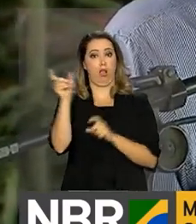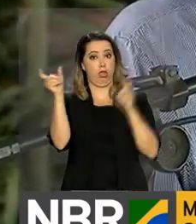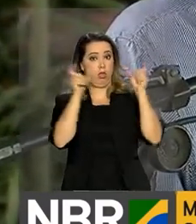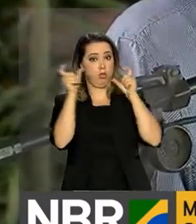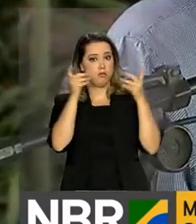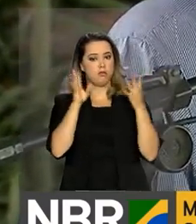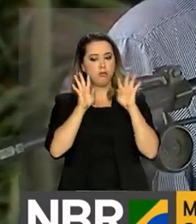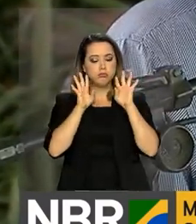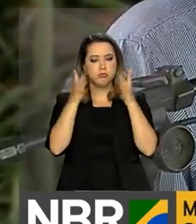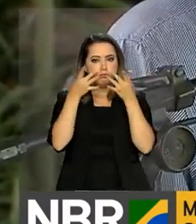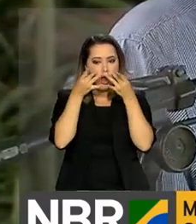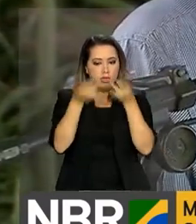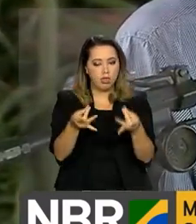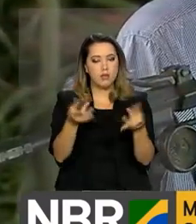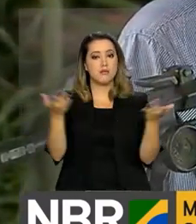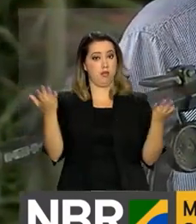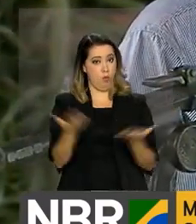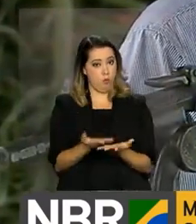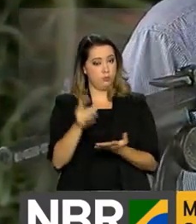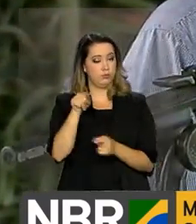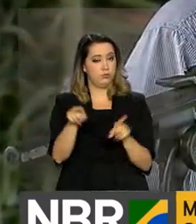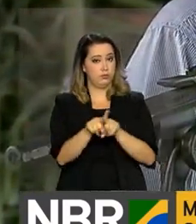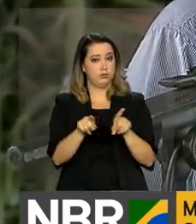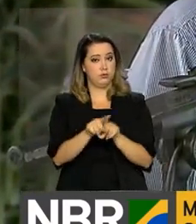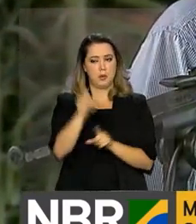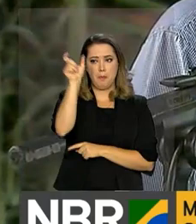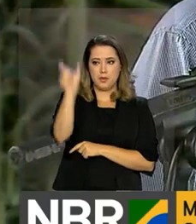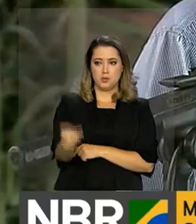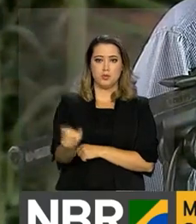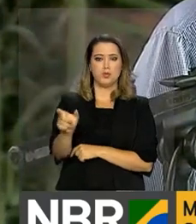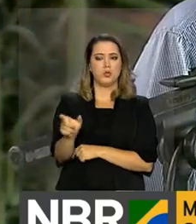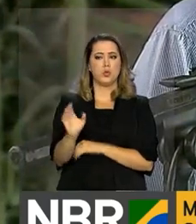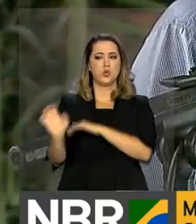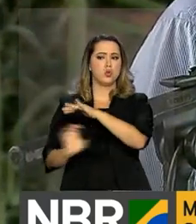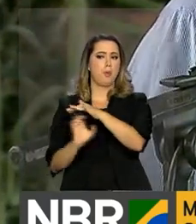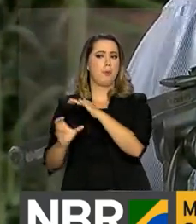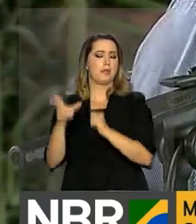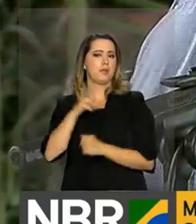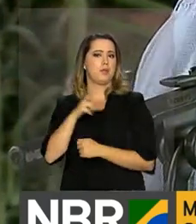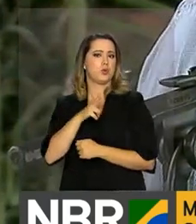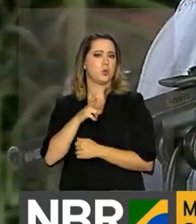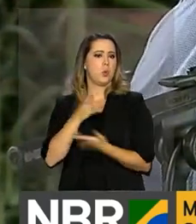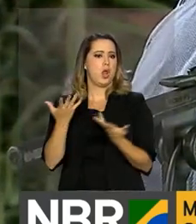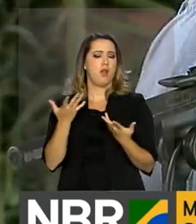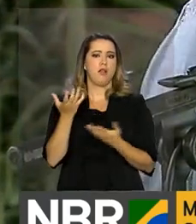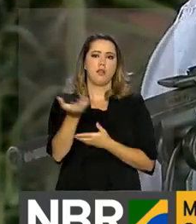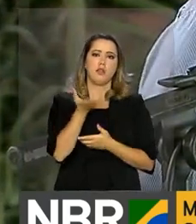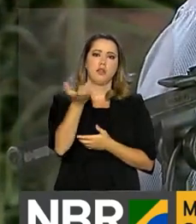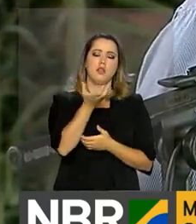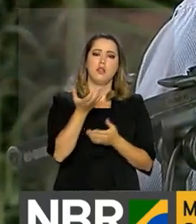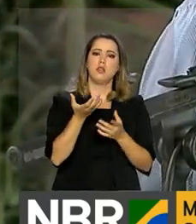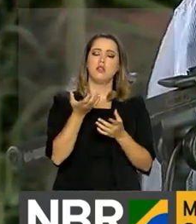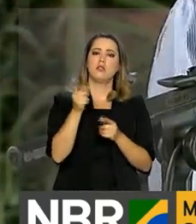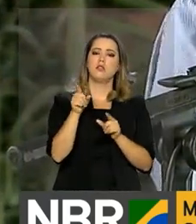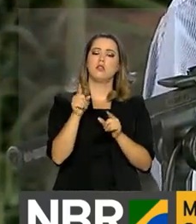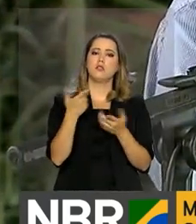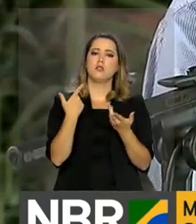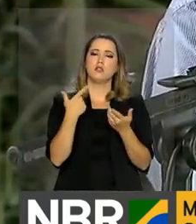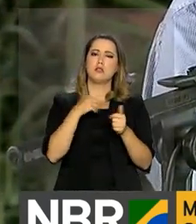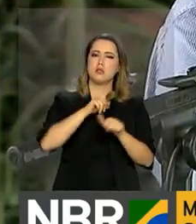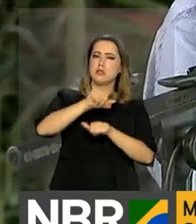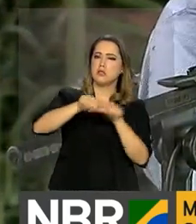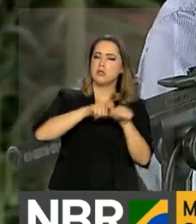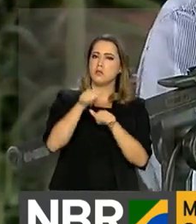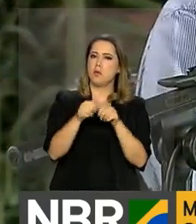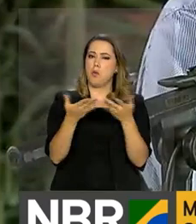como me chama a atenção ainda hoje, que alguém da iniciativa privada, de repente, exerça uma espécie de função